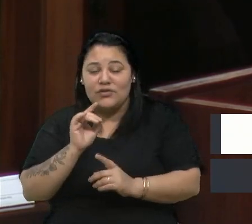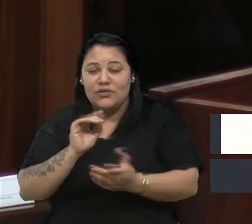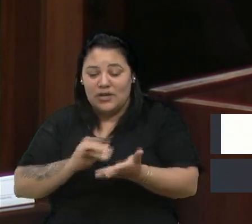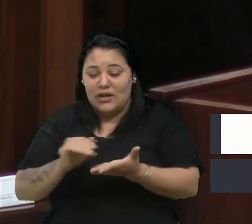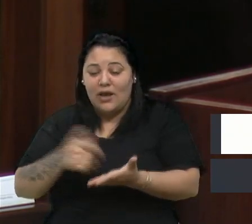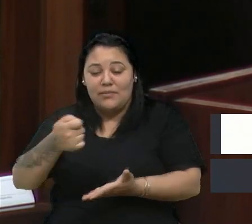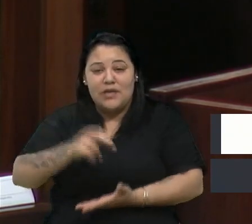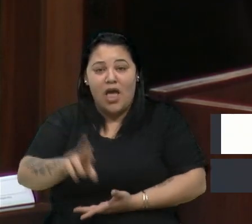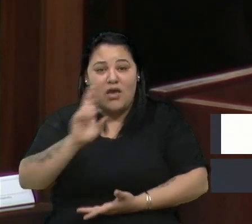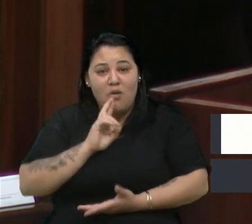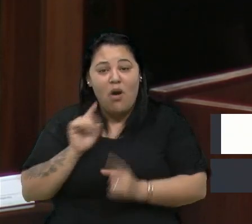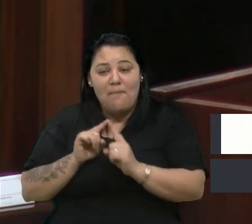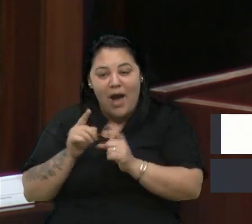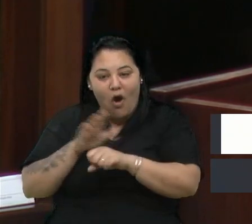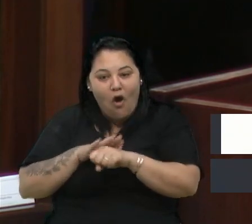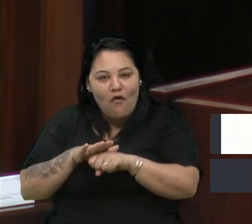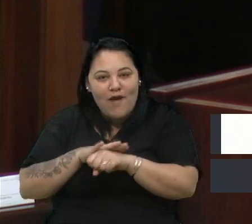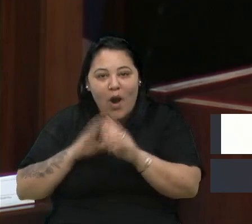assim, conversem.